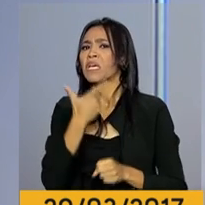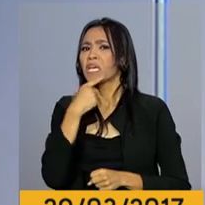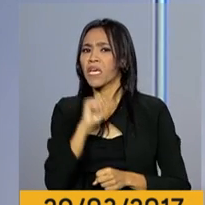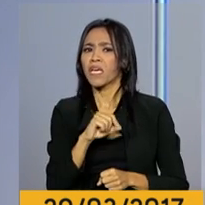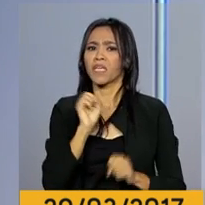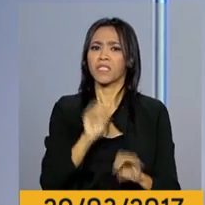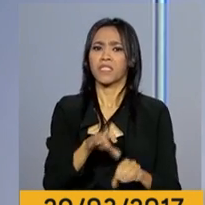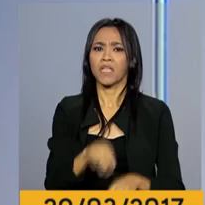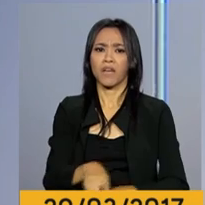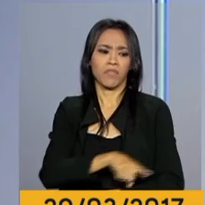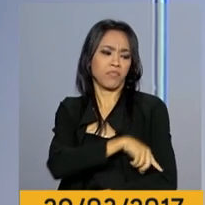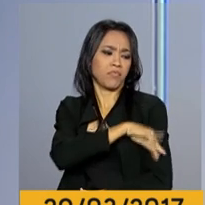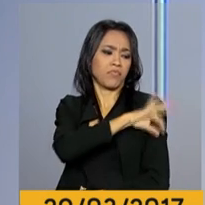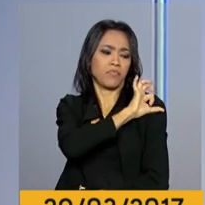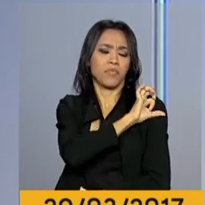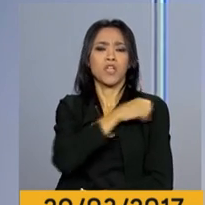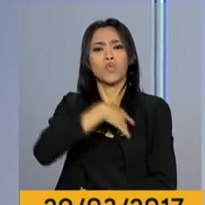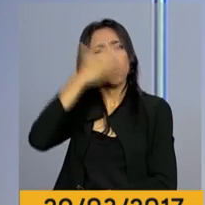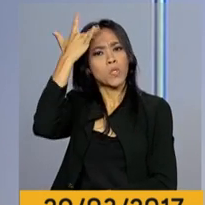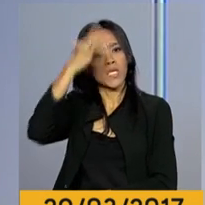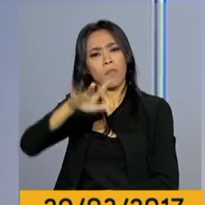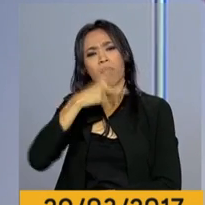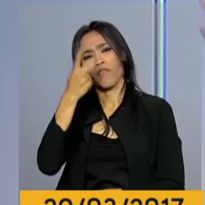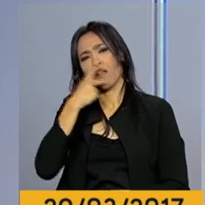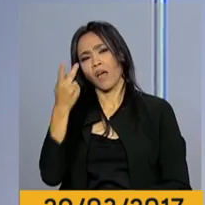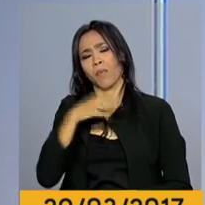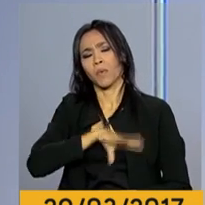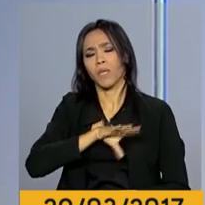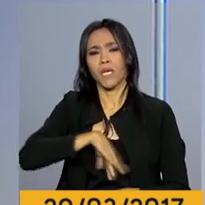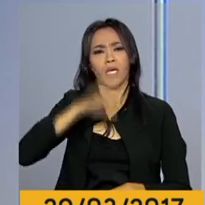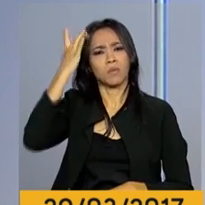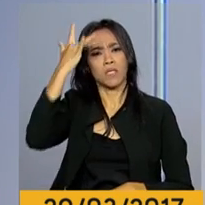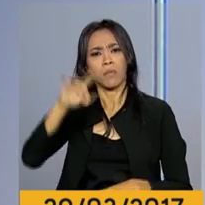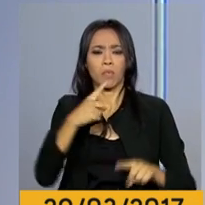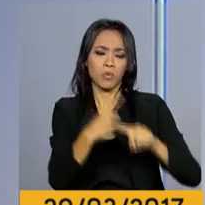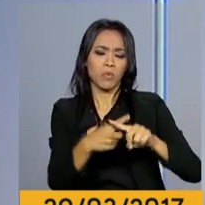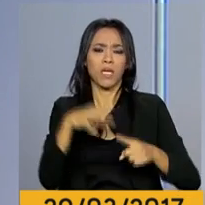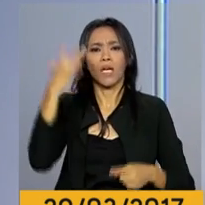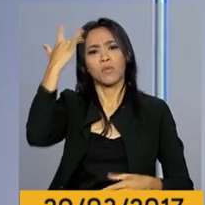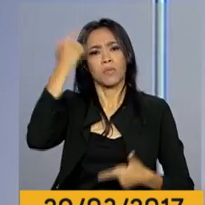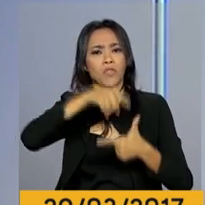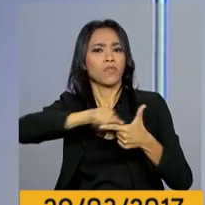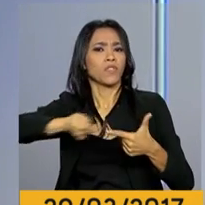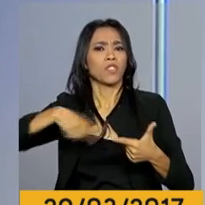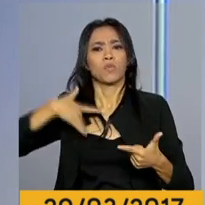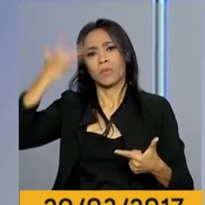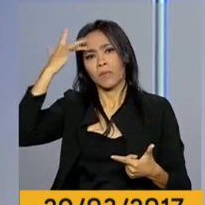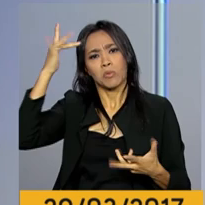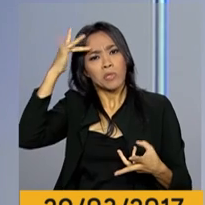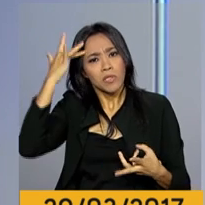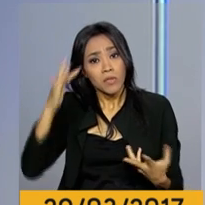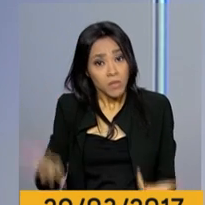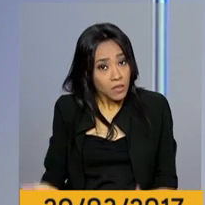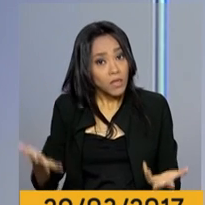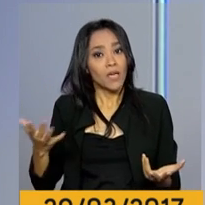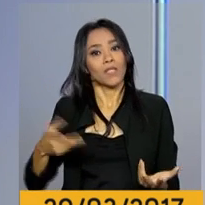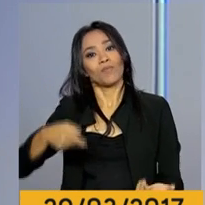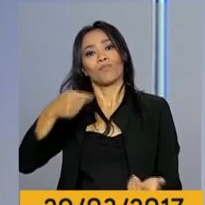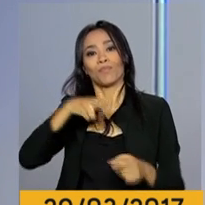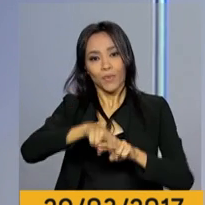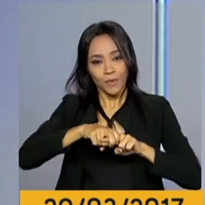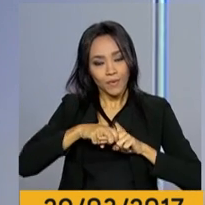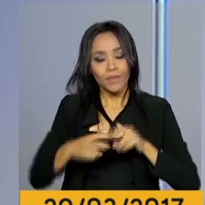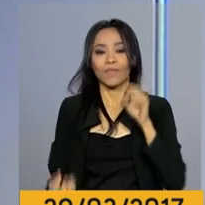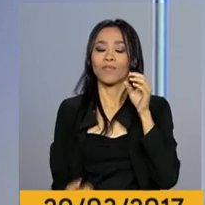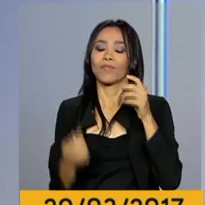ensino fundamental ensino médio não sabia falar português seria multiplicar não sabia dividir e impõe se portanto uma reforma do ensino médio nós elaboramos